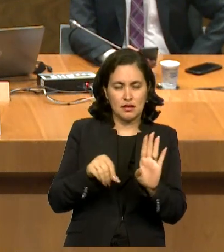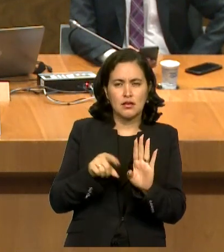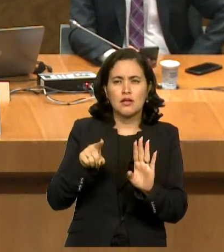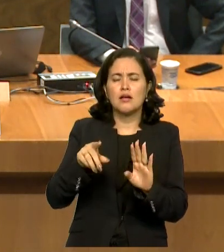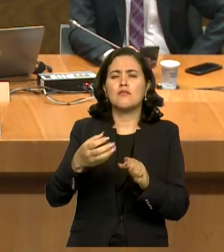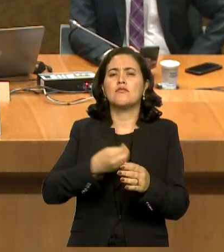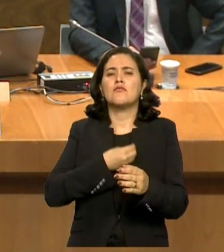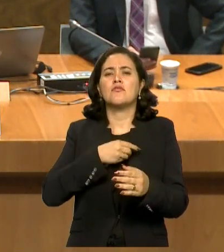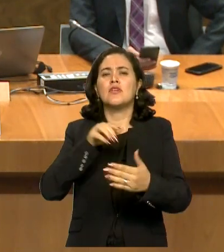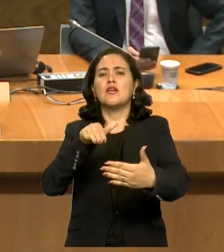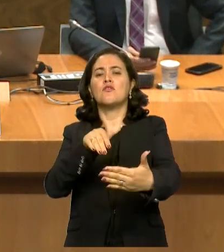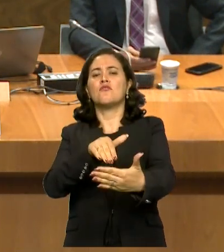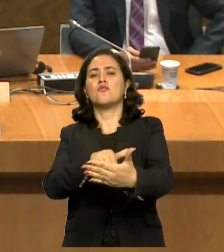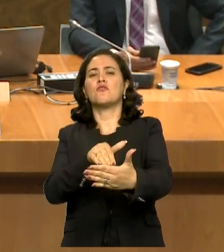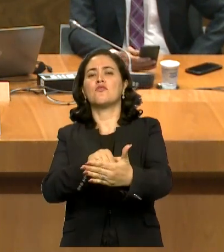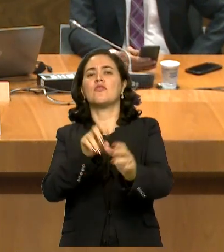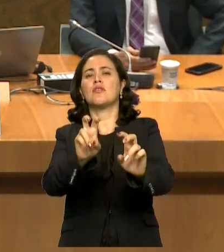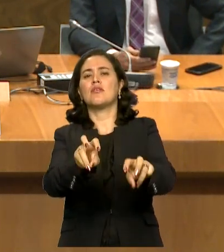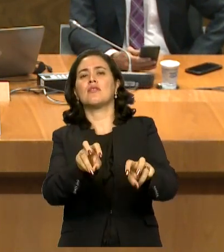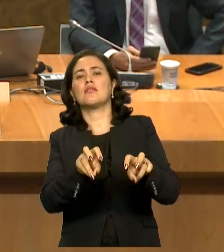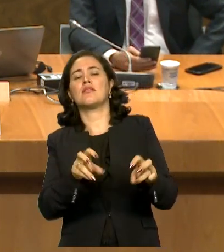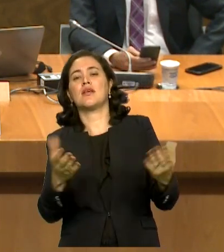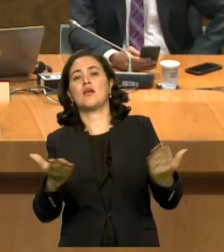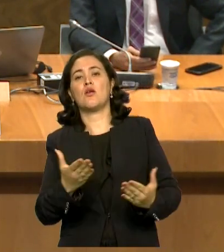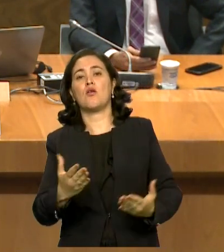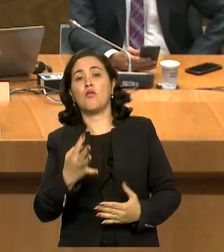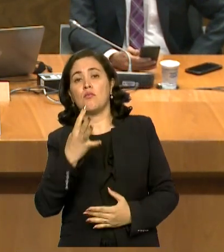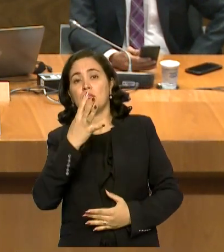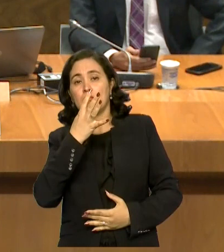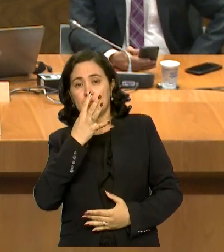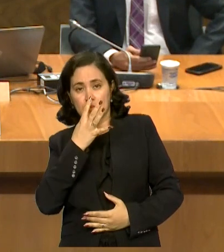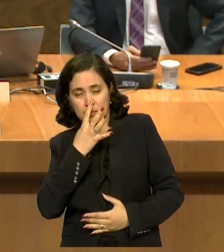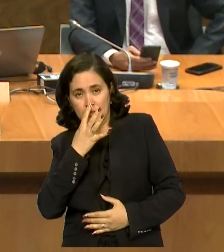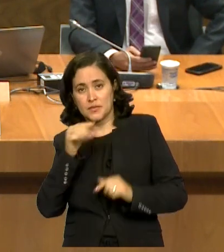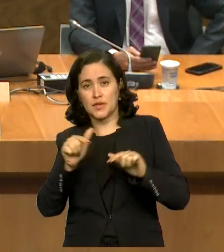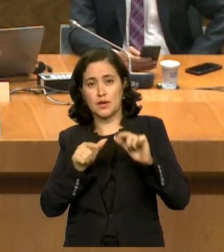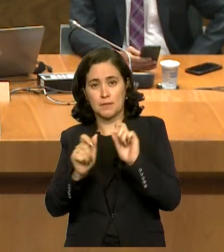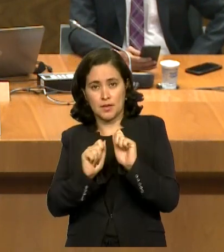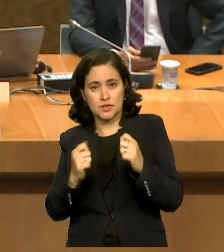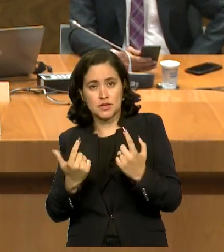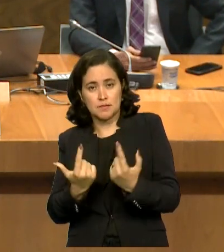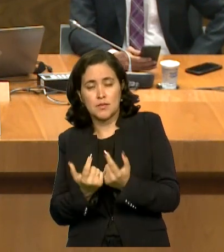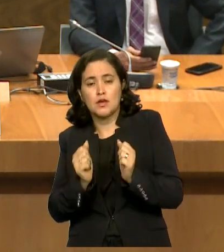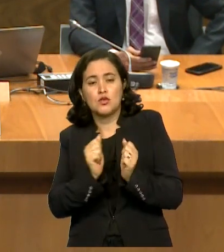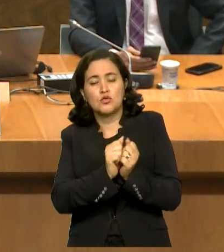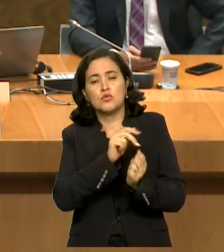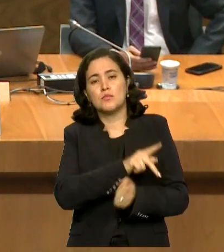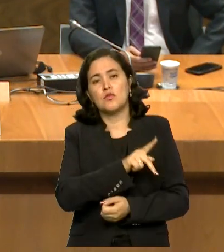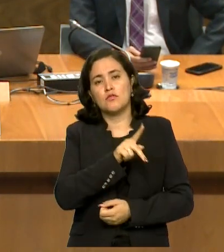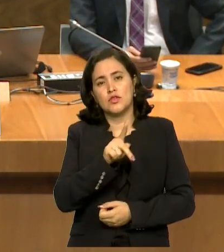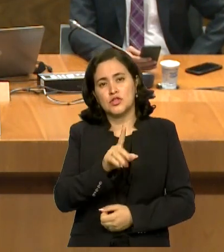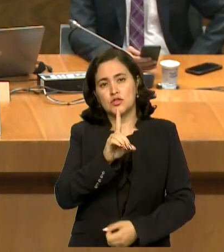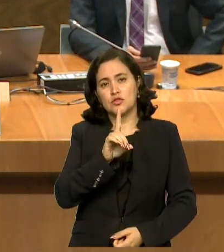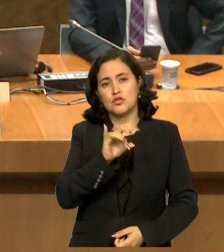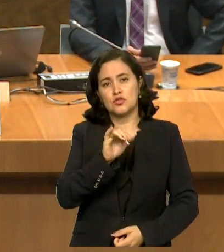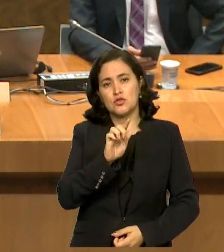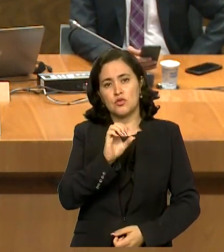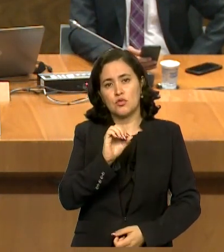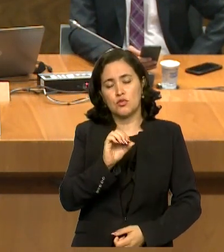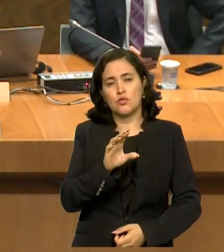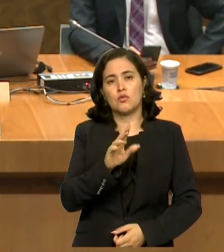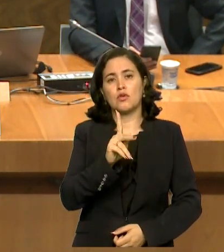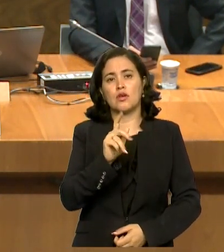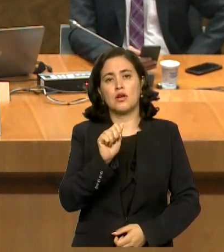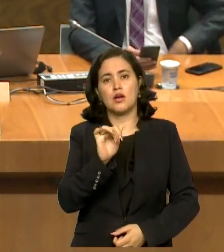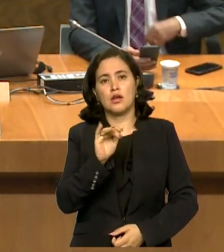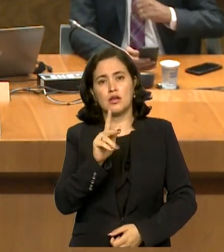hoje acompanhando os trabalhos legislativos. Estão acompanhados dos professores Diogo Ferraz, Kaique Reis